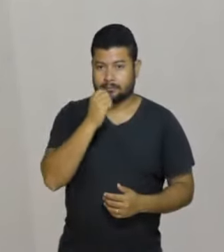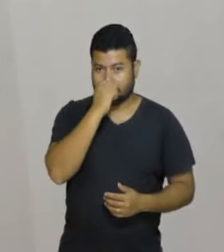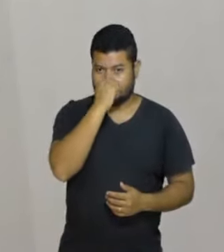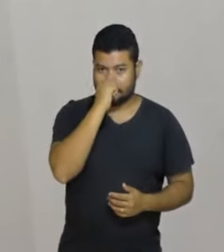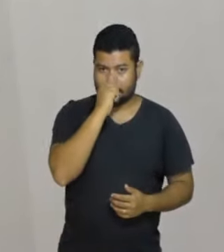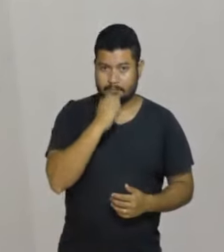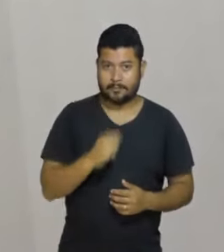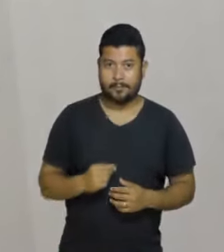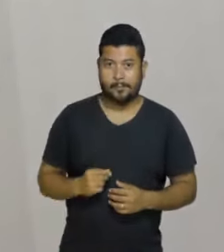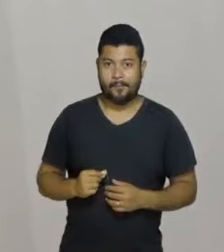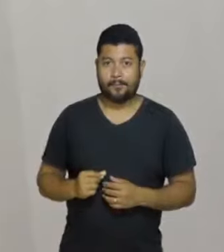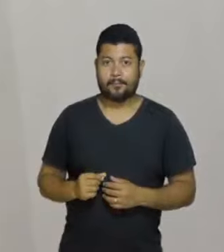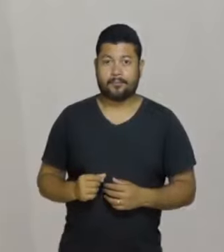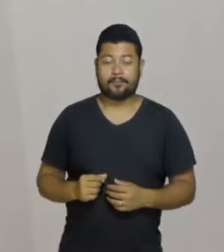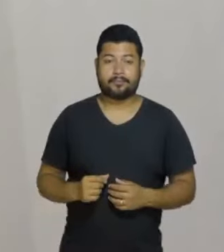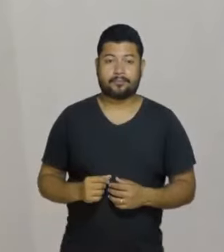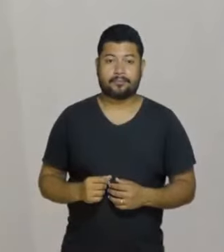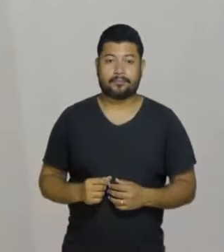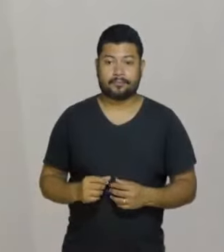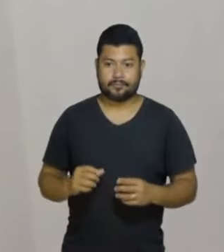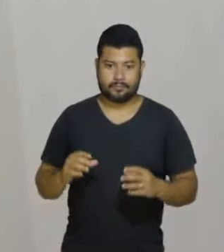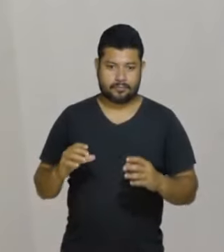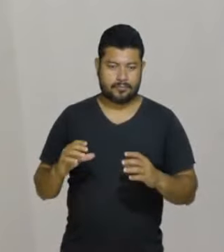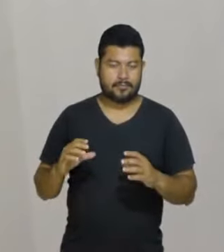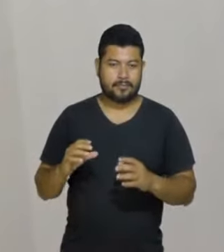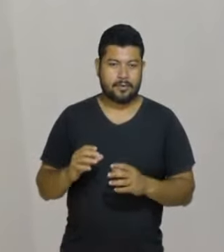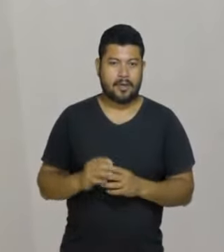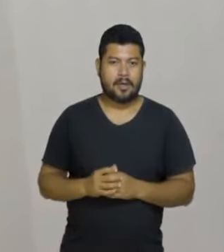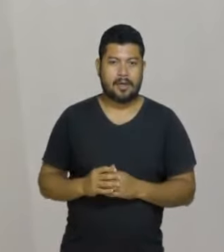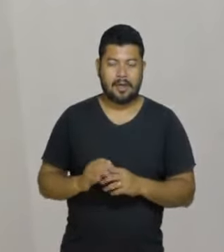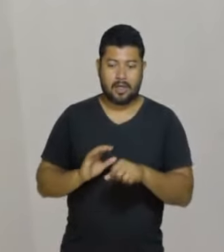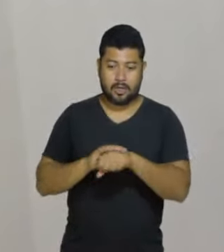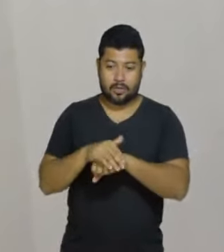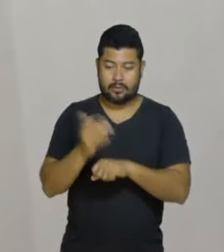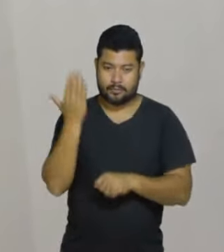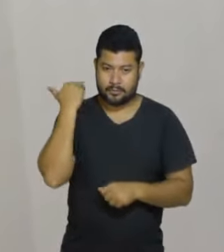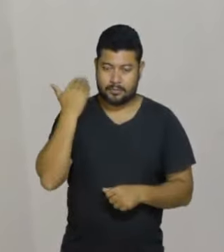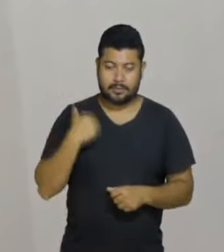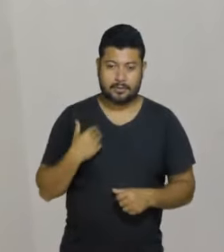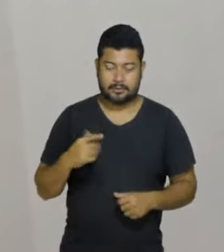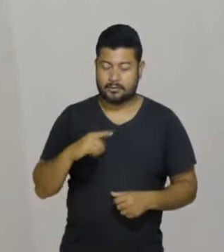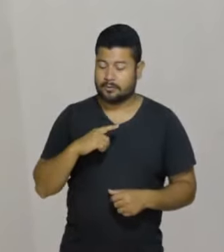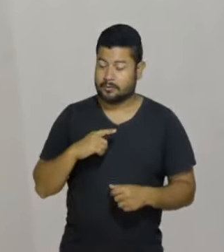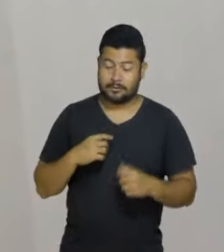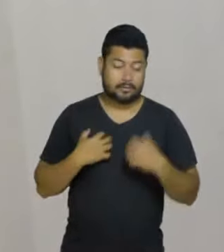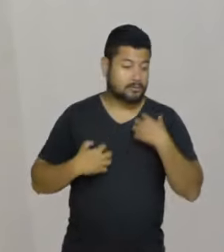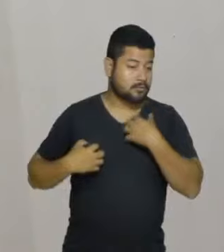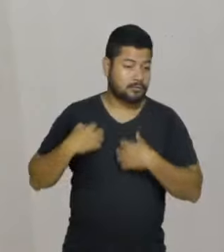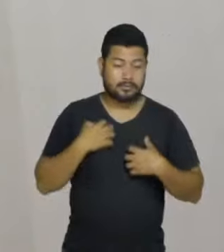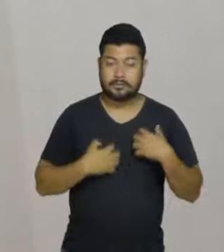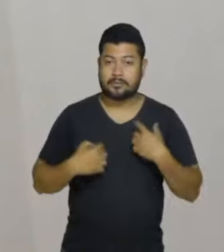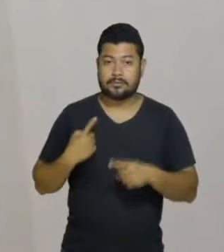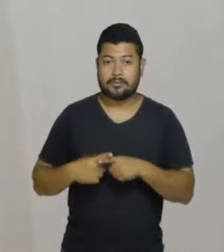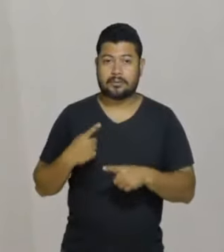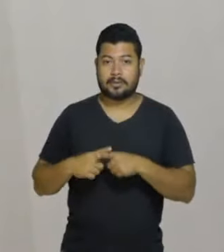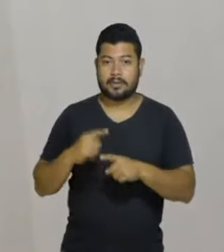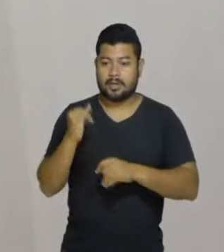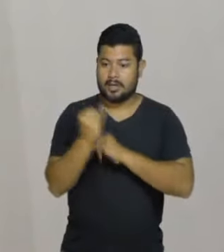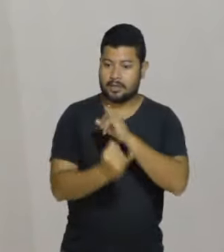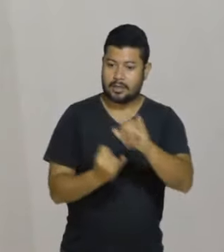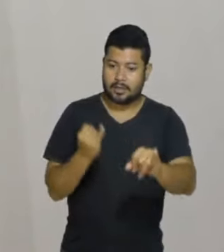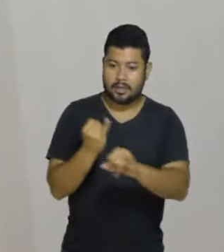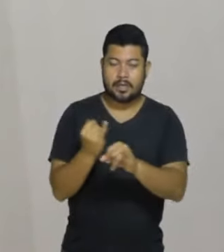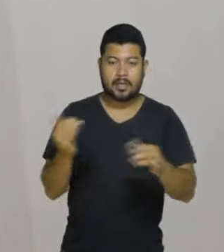essa noite eu tive um pesadelo. Um pesadelo em que a internet, outrora um espaço de liberdade e